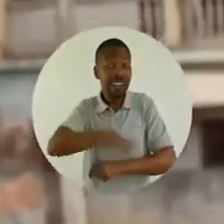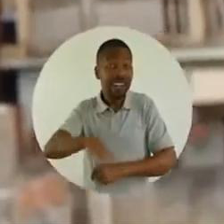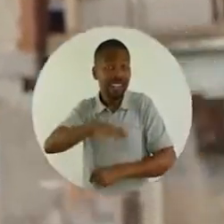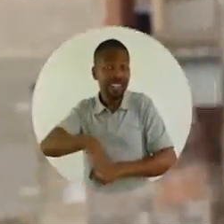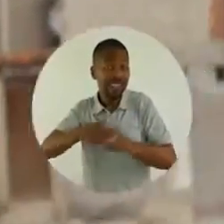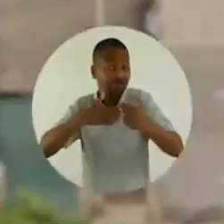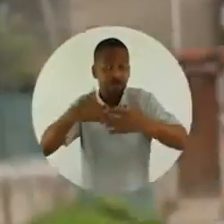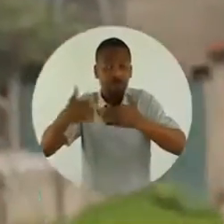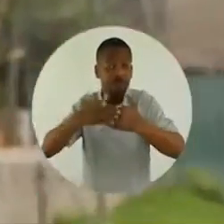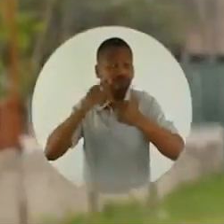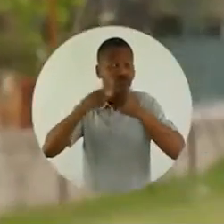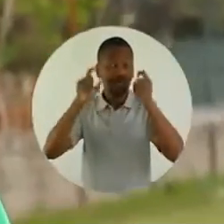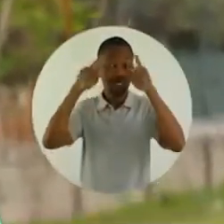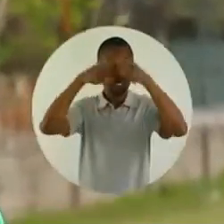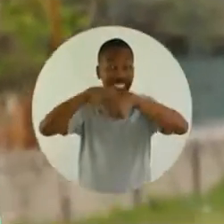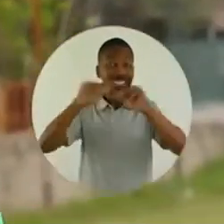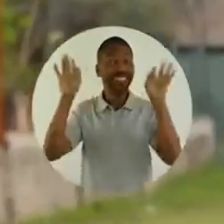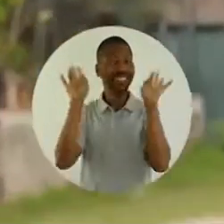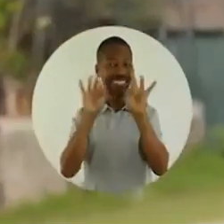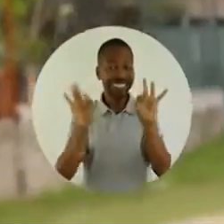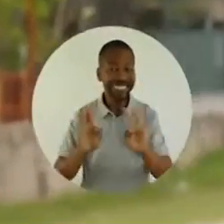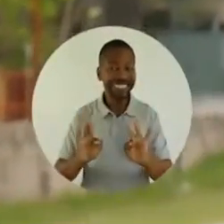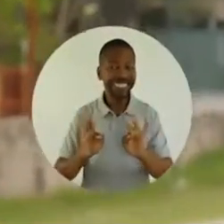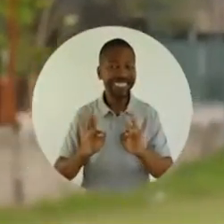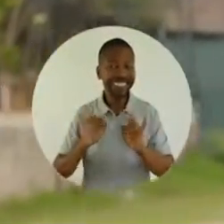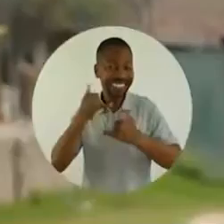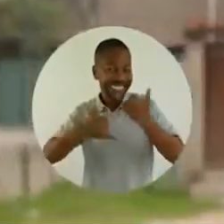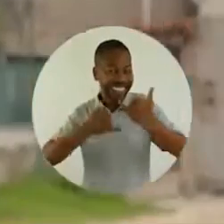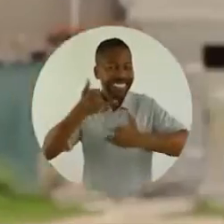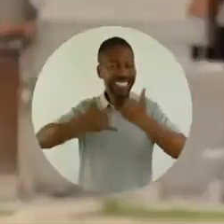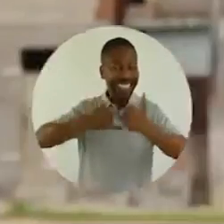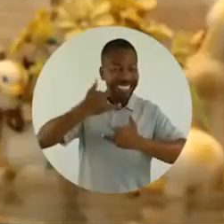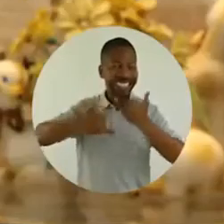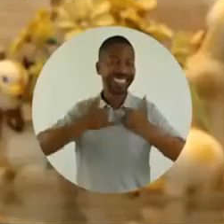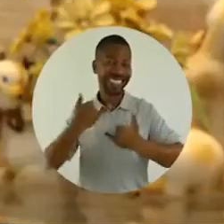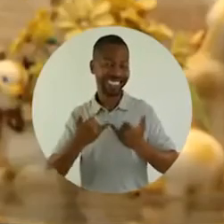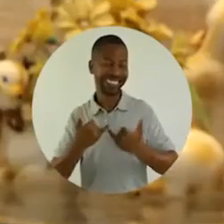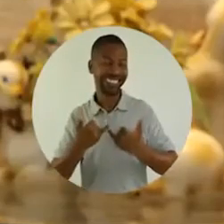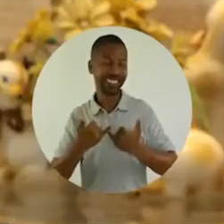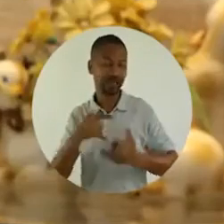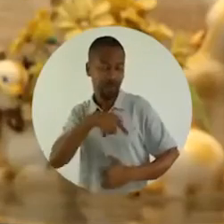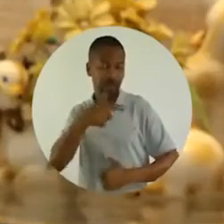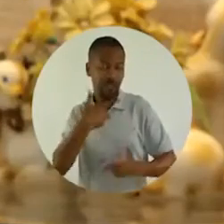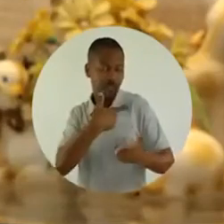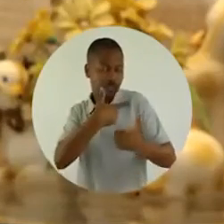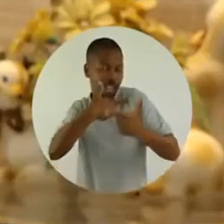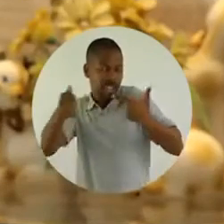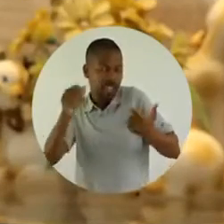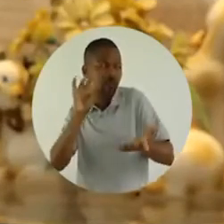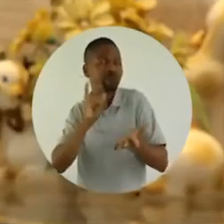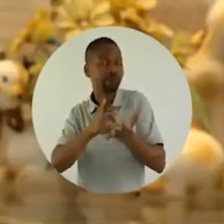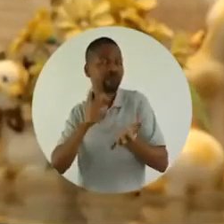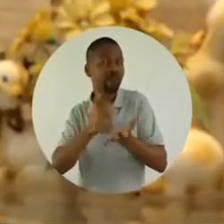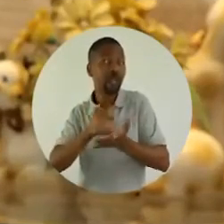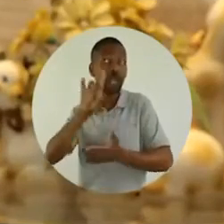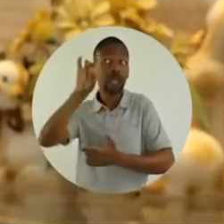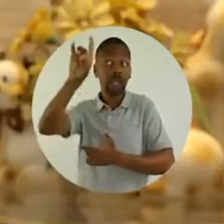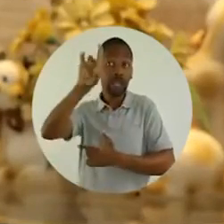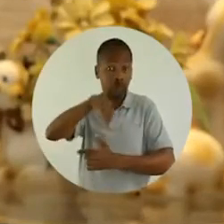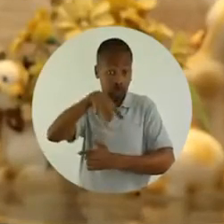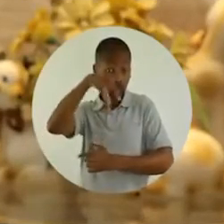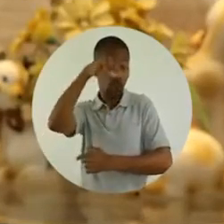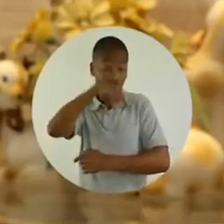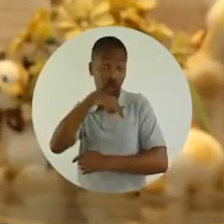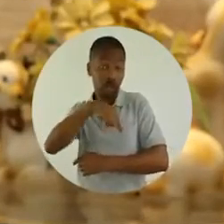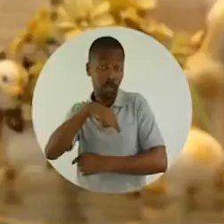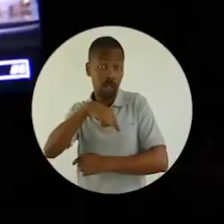das dificuldades, mas muito feliz, porque fui moleque mesmo, né? De Jorge é um vencedor nato, porque assim, Deus, quando